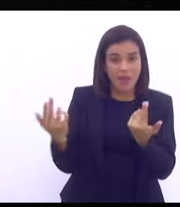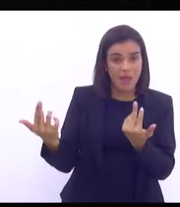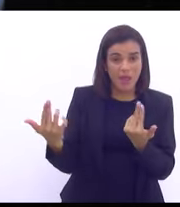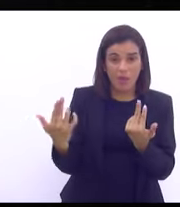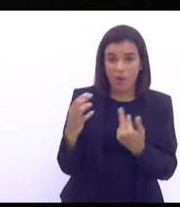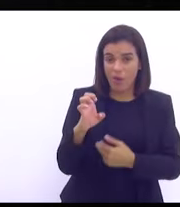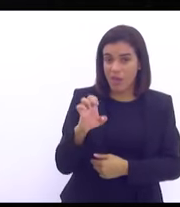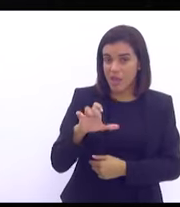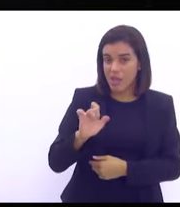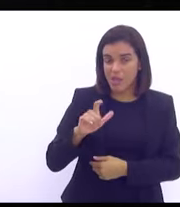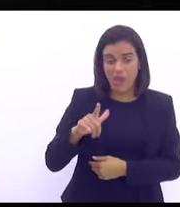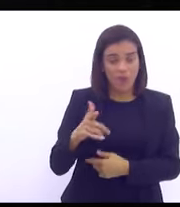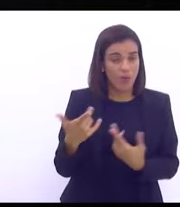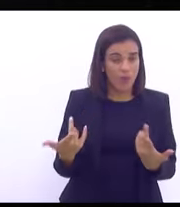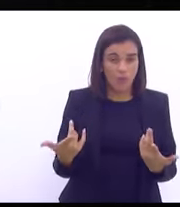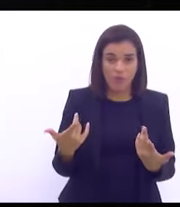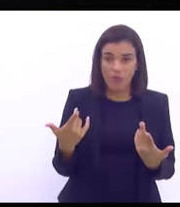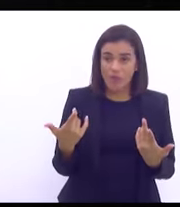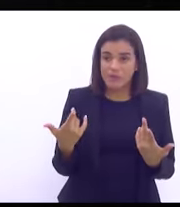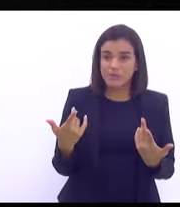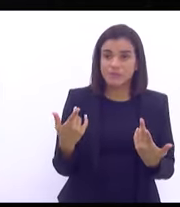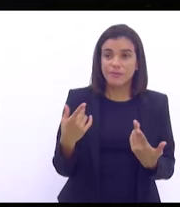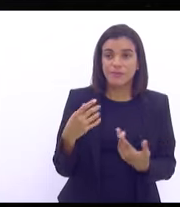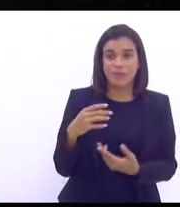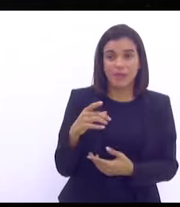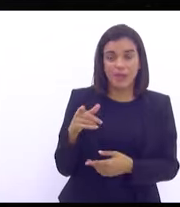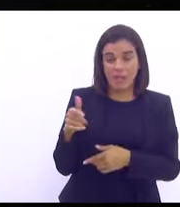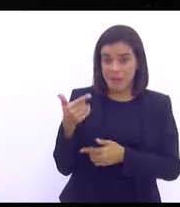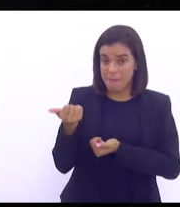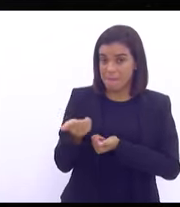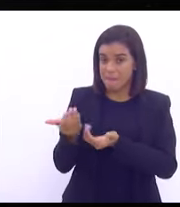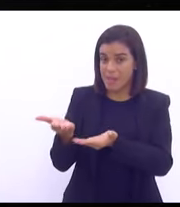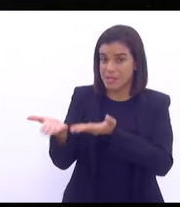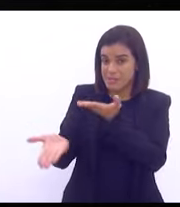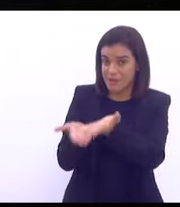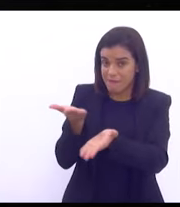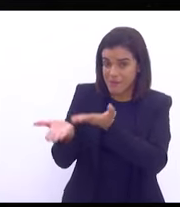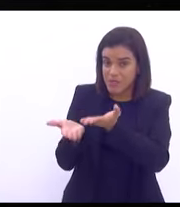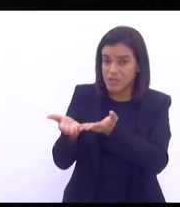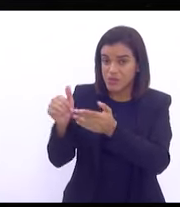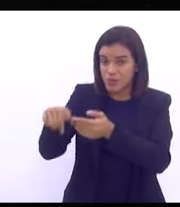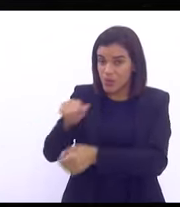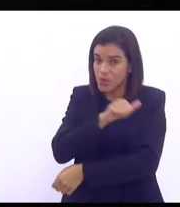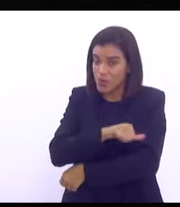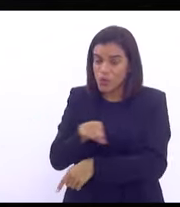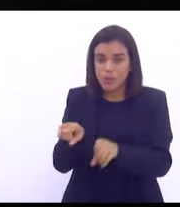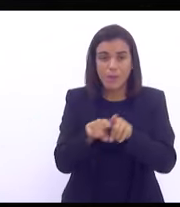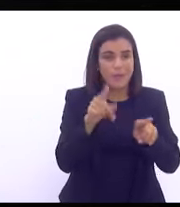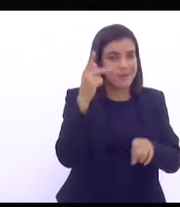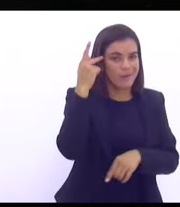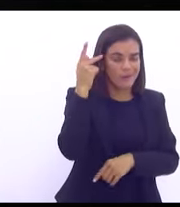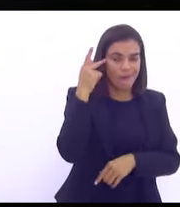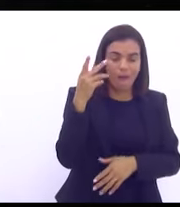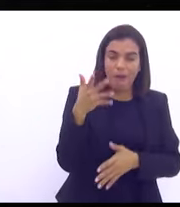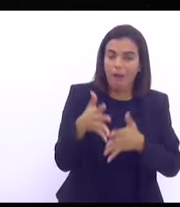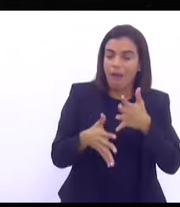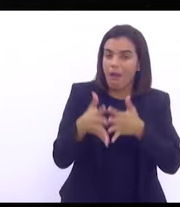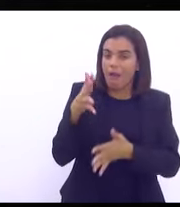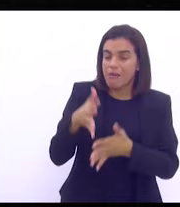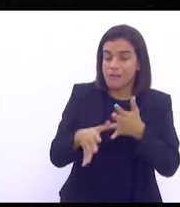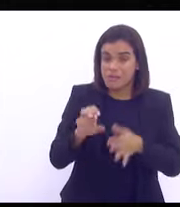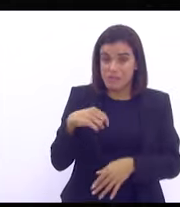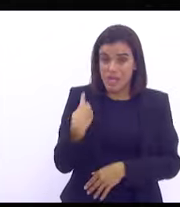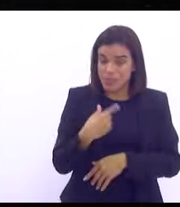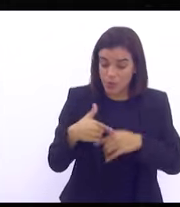deputado Jari. Não muda nada. É a Enel que presta serviço aqui no Rio, presta também em São Paulo. São Paulo está um caos. Se nós não tomarmos